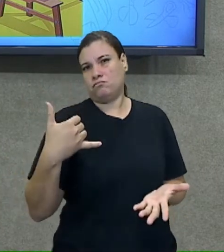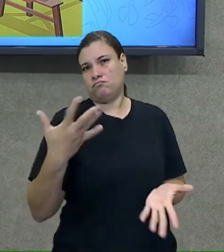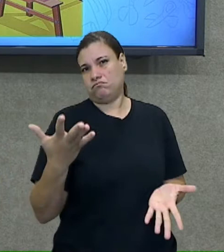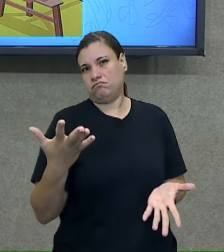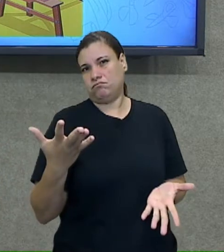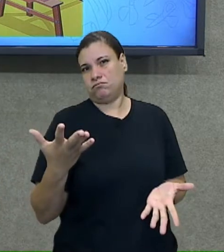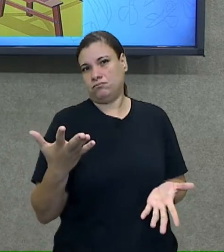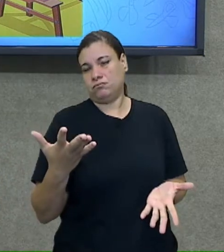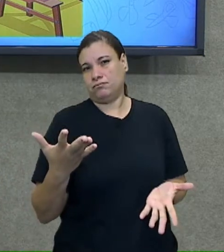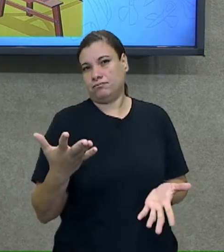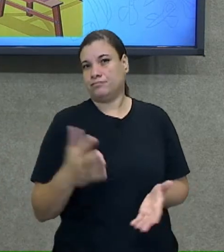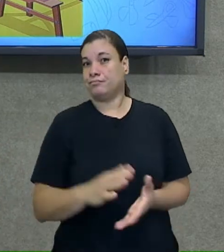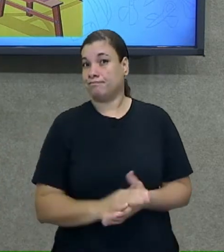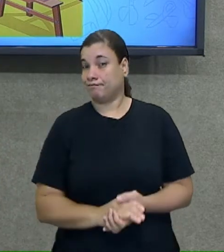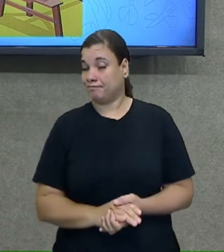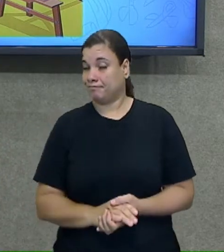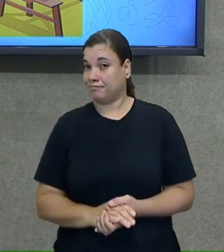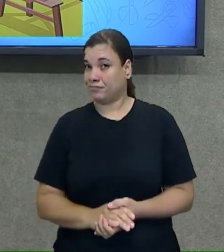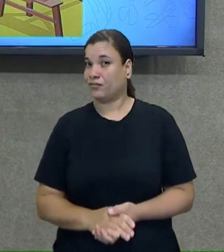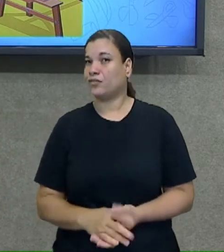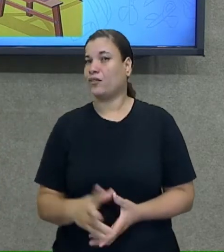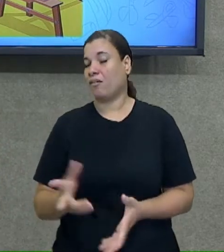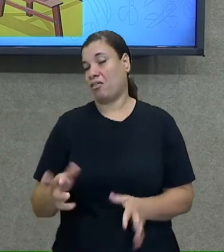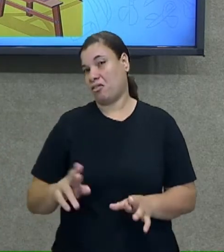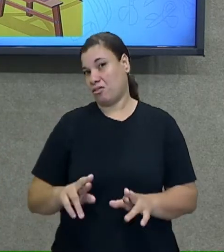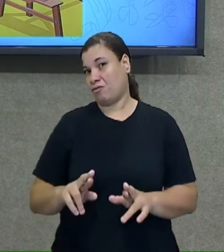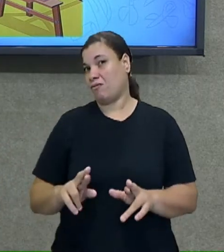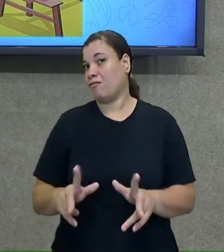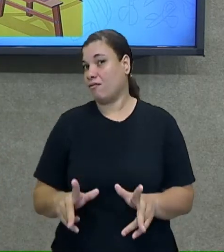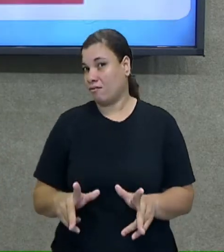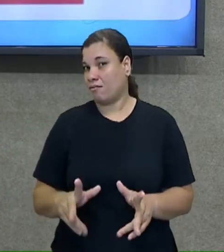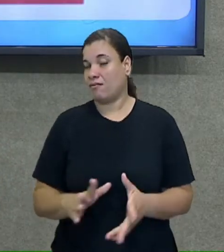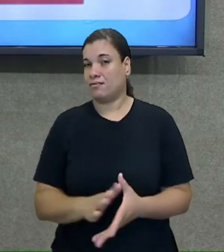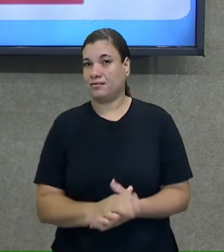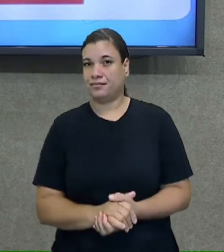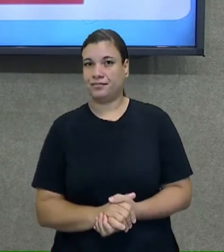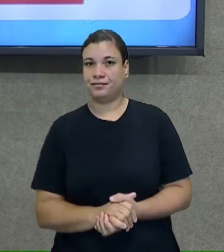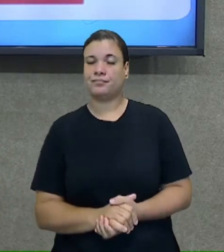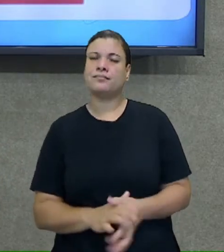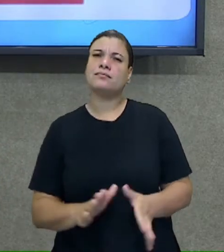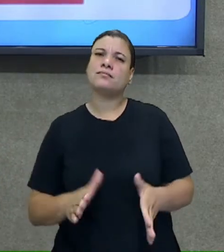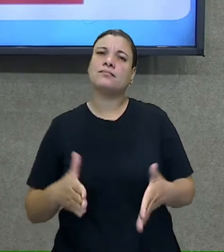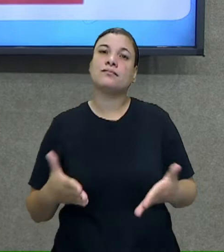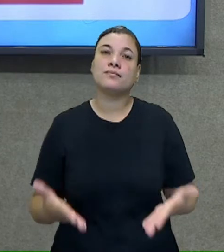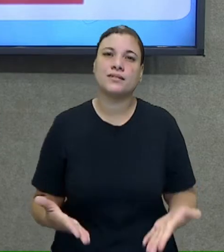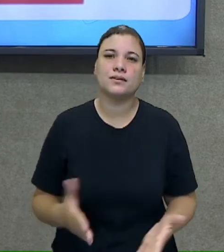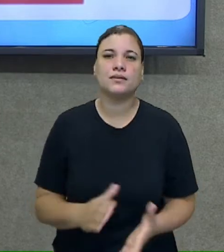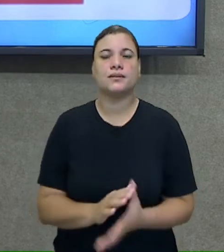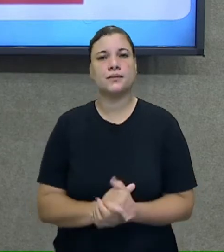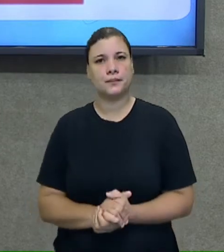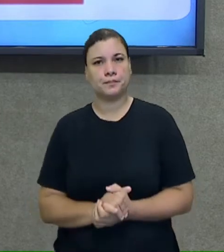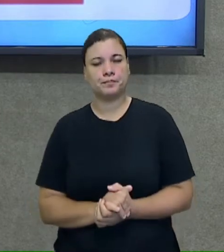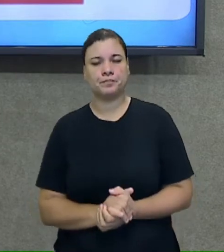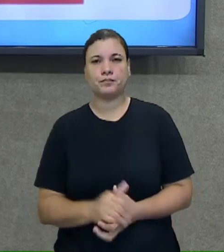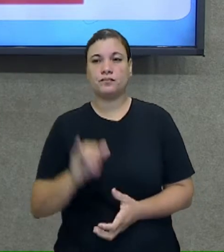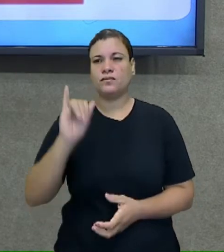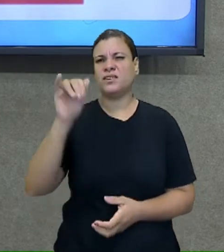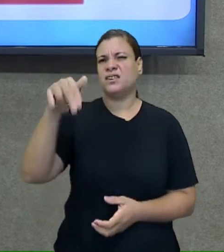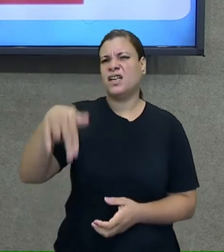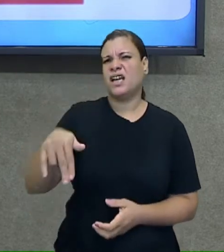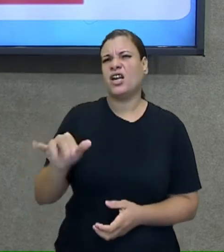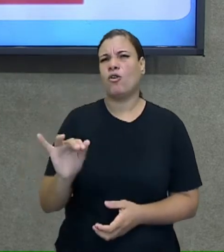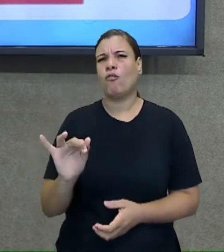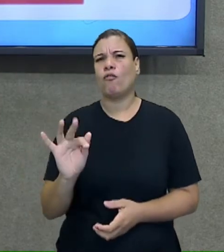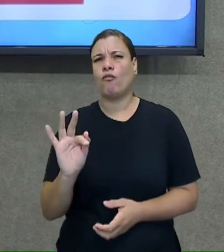está desenhando sobre esta tela. Pois bem, o que é um